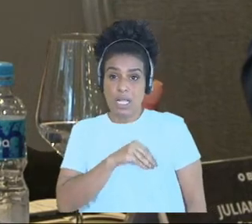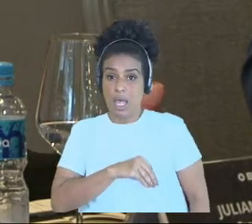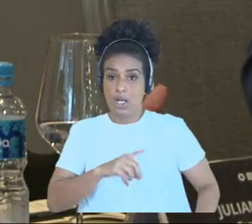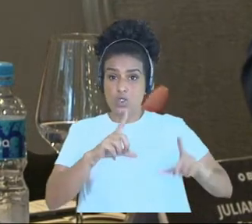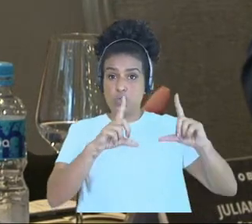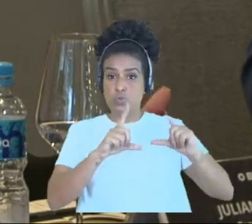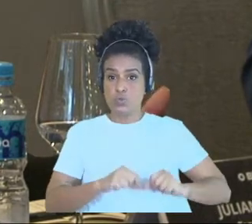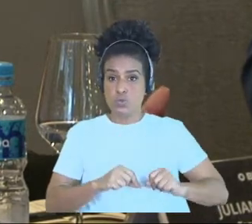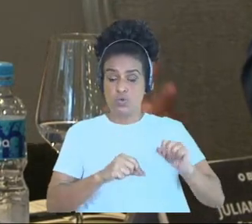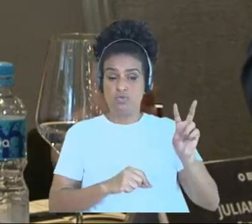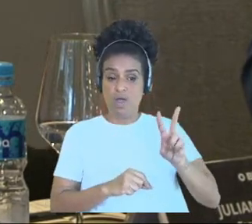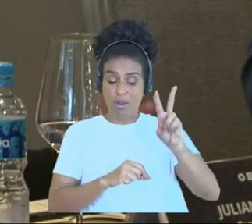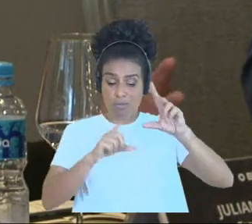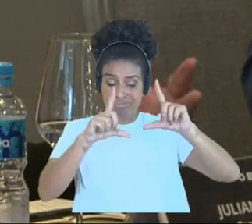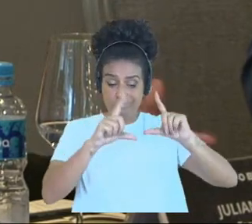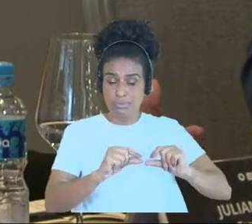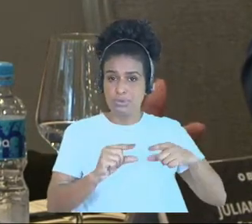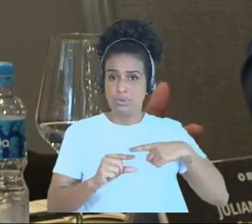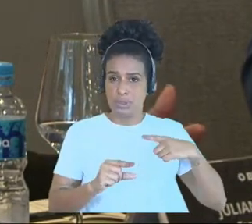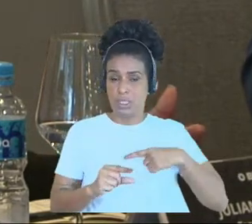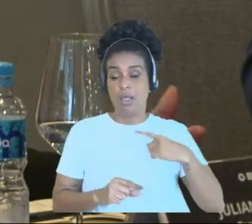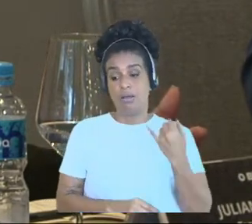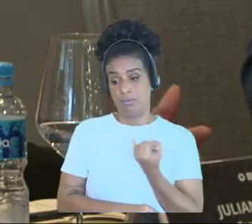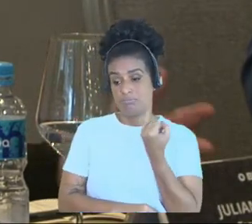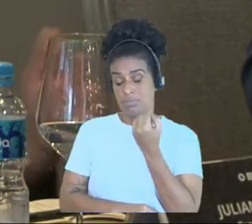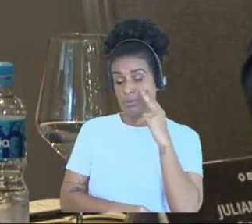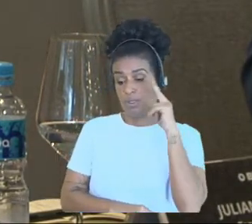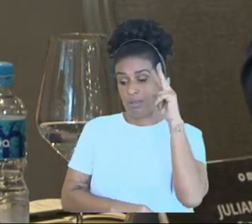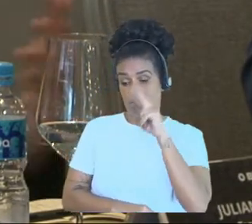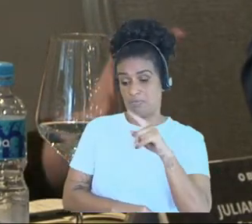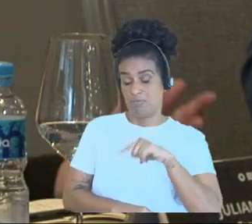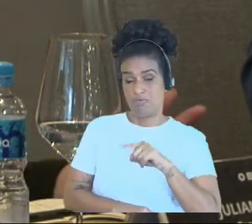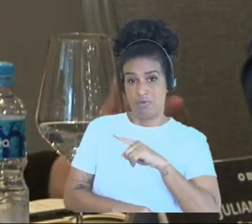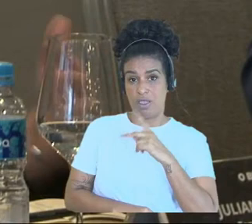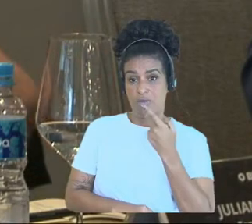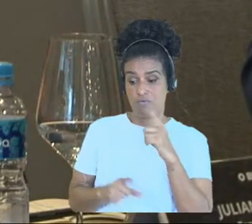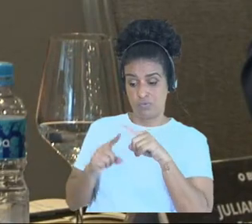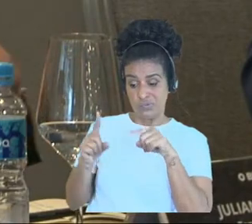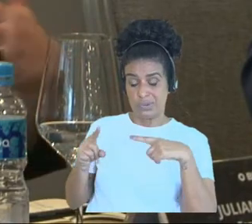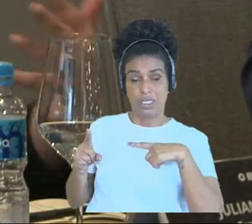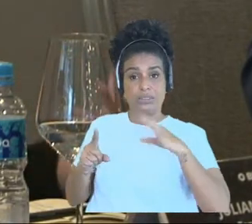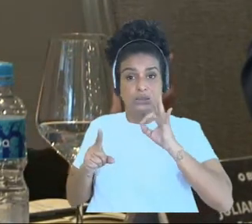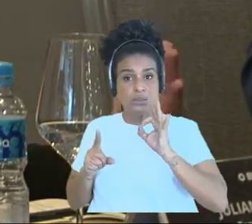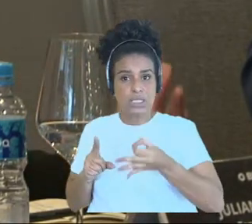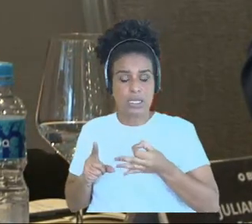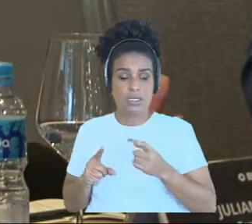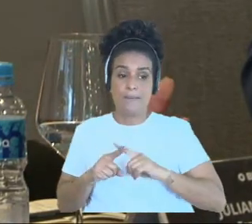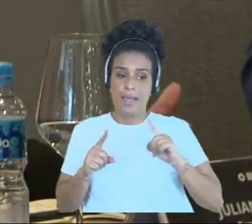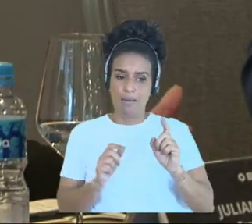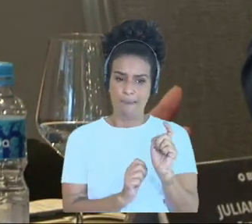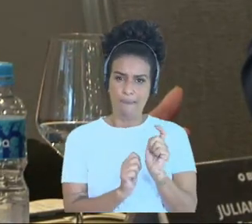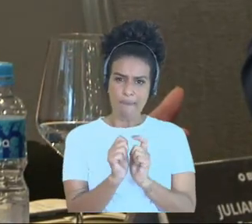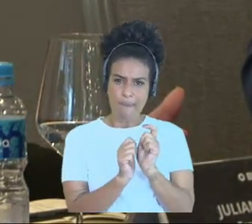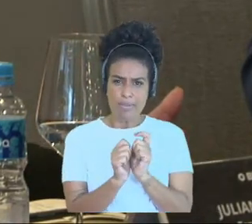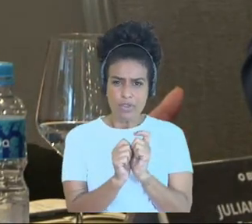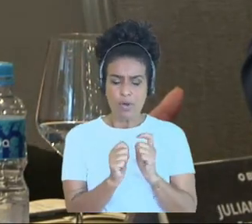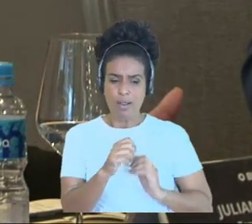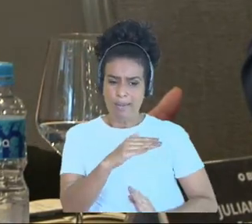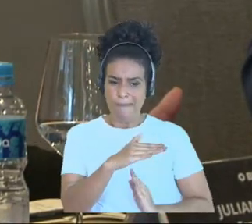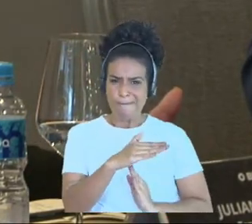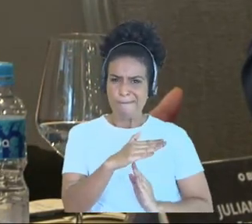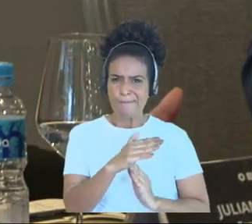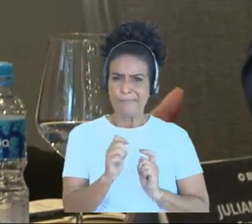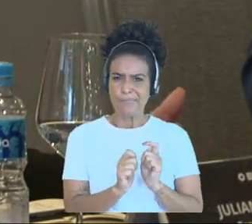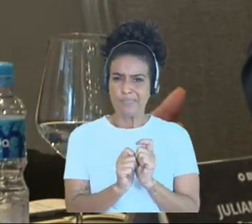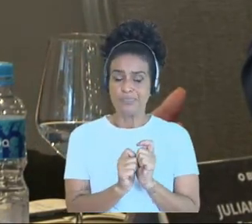gente entender a demanda por reajuste por parte dos servidores. Mas nós estamos segurando isso, nós estamos represando essa despesa. Se vocês me